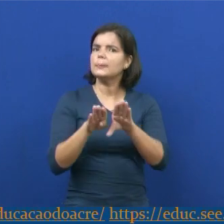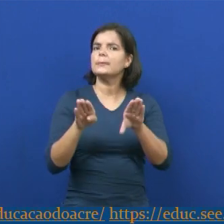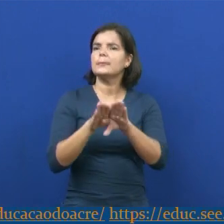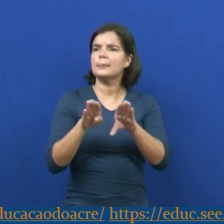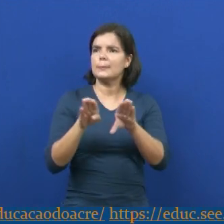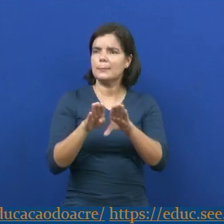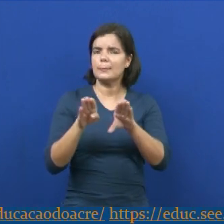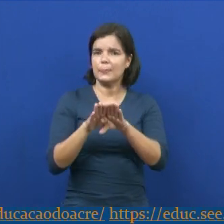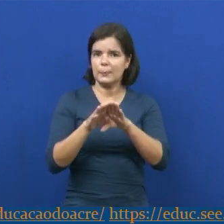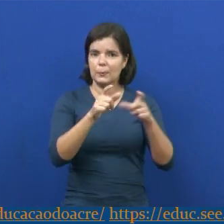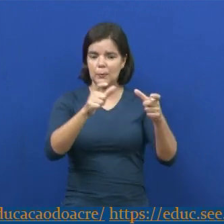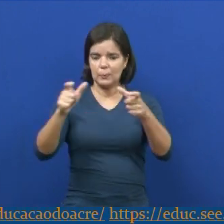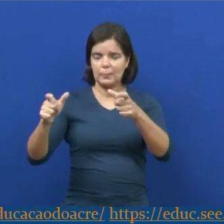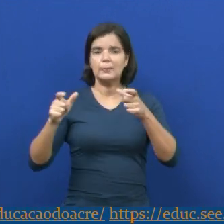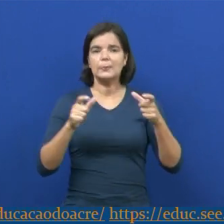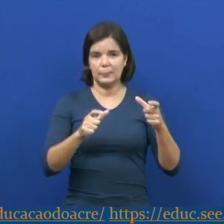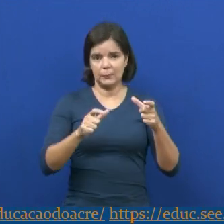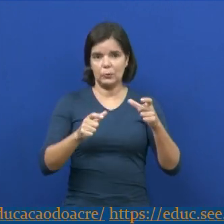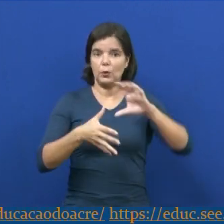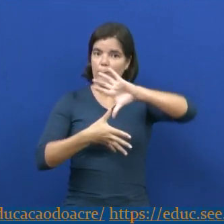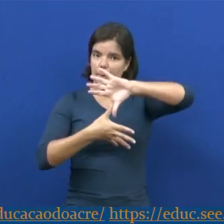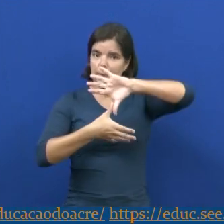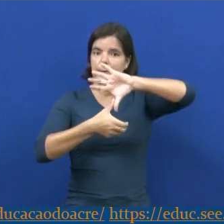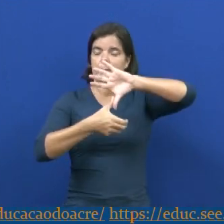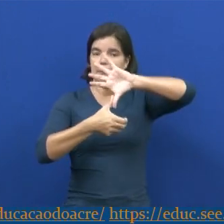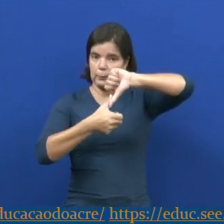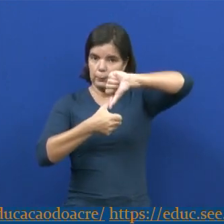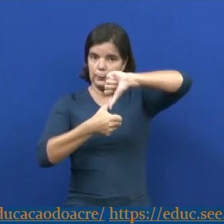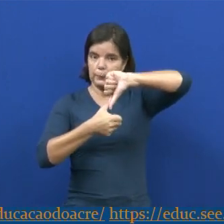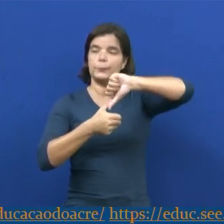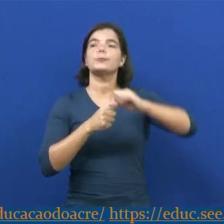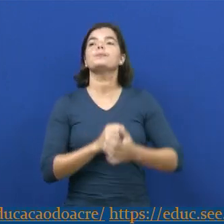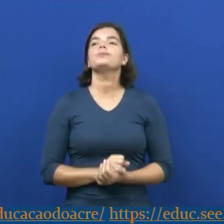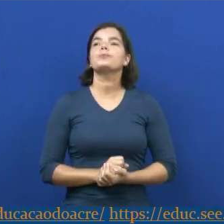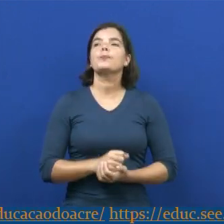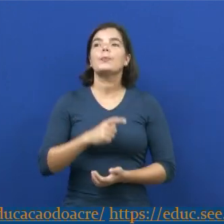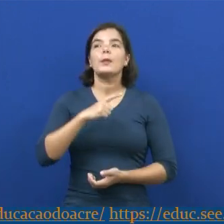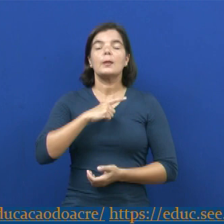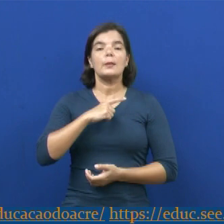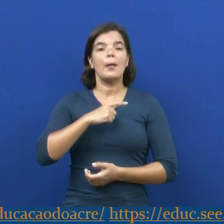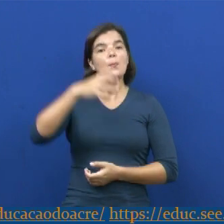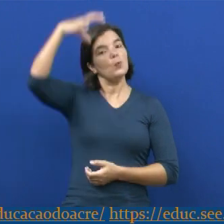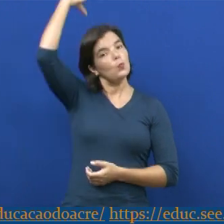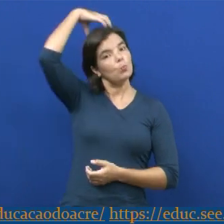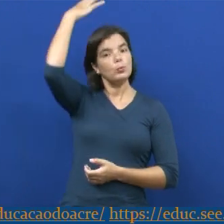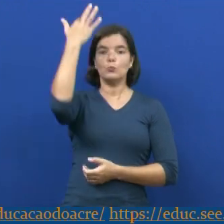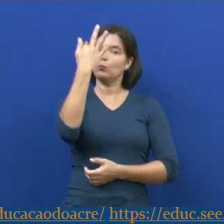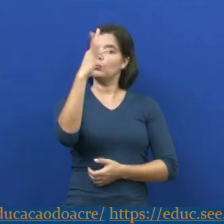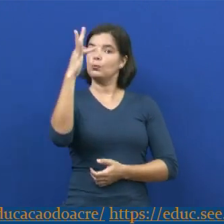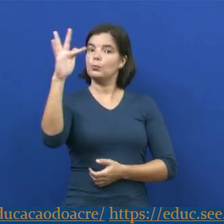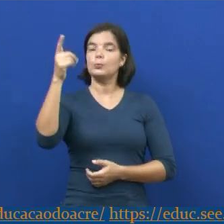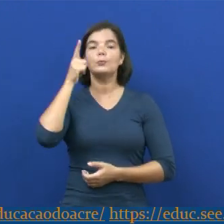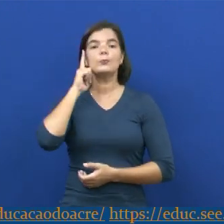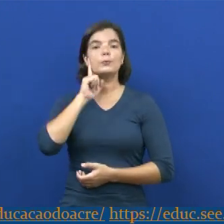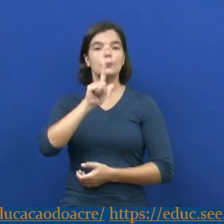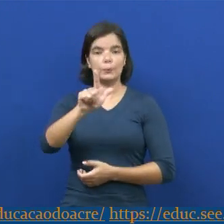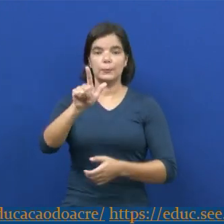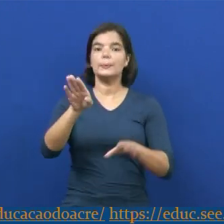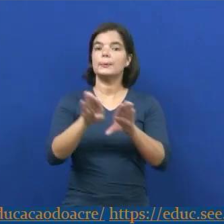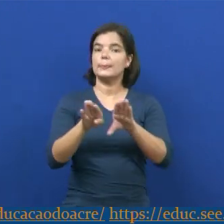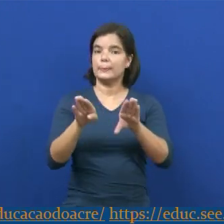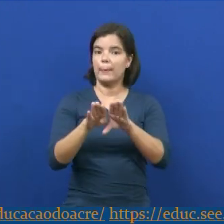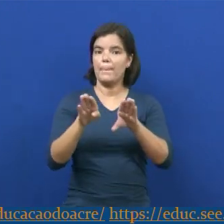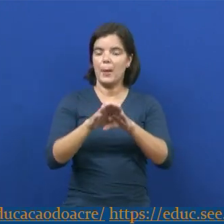também parte da América do Norte. Temos aqui o Império Francês, as conquistas do Império